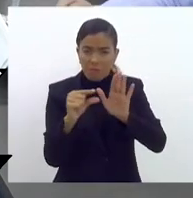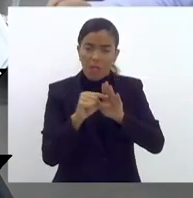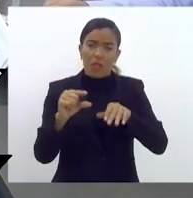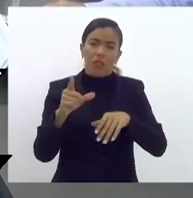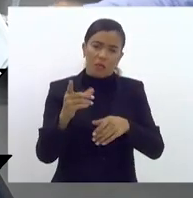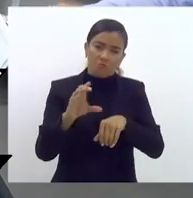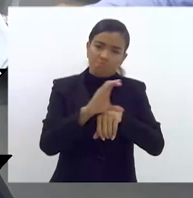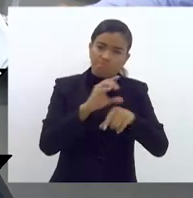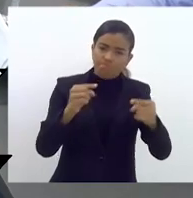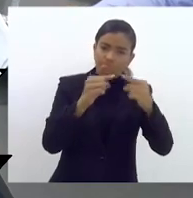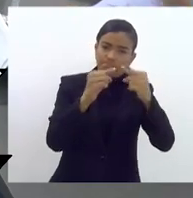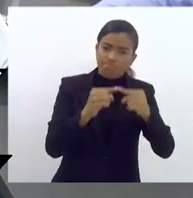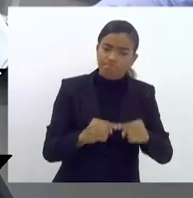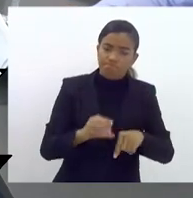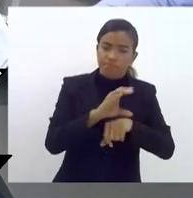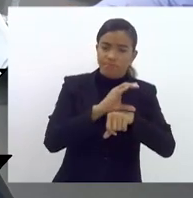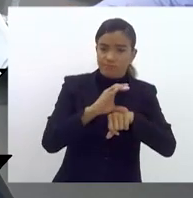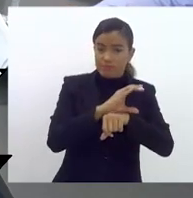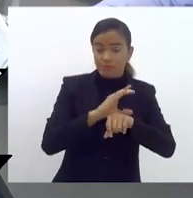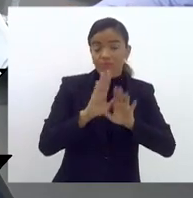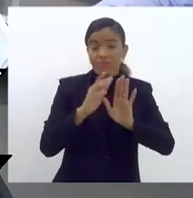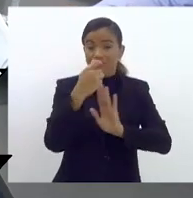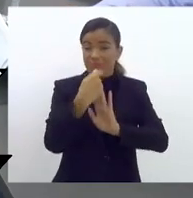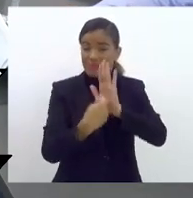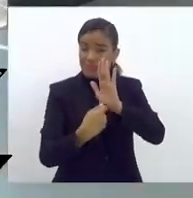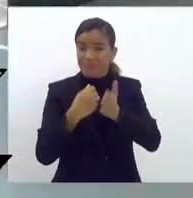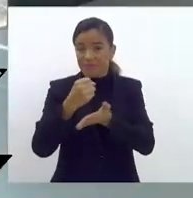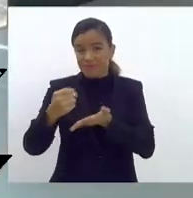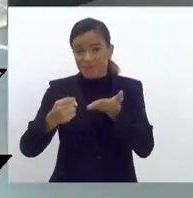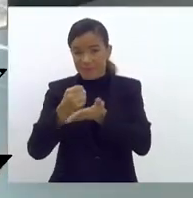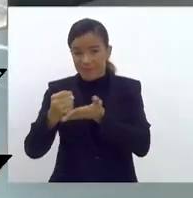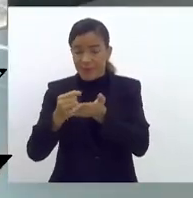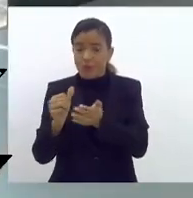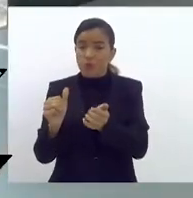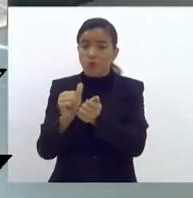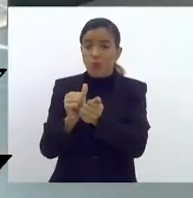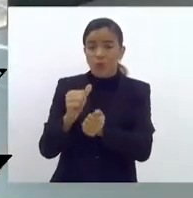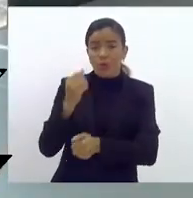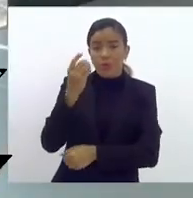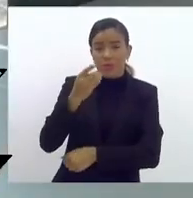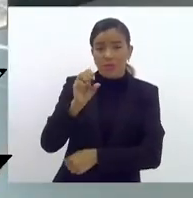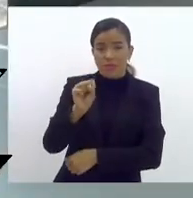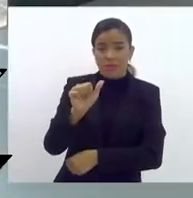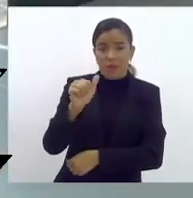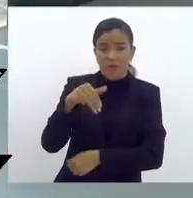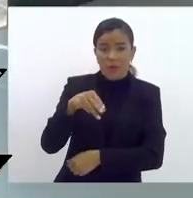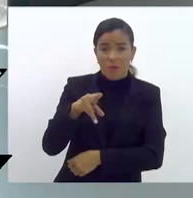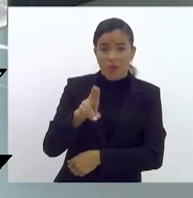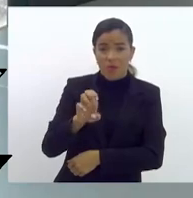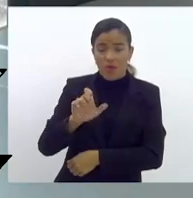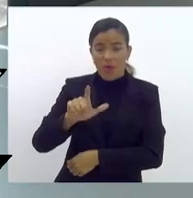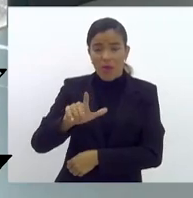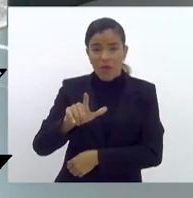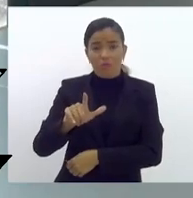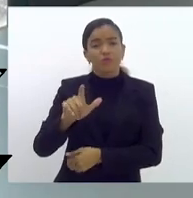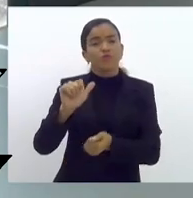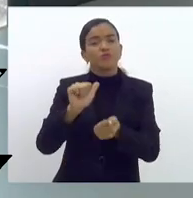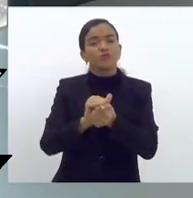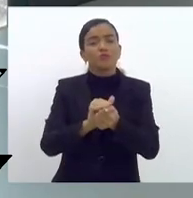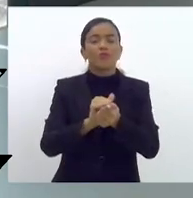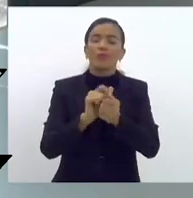a gente possa trazer o texto como base de vossa excelência com Deputado Samuel tal qual fizemos com as frentes parlamentares